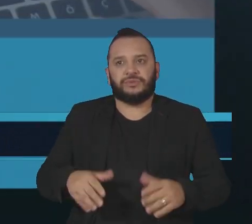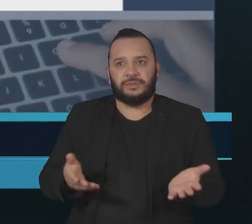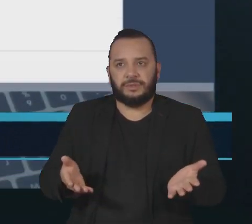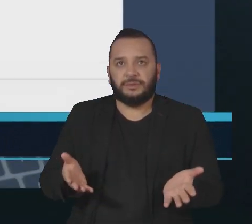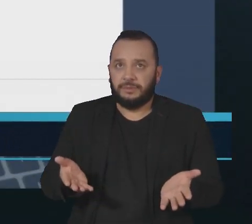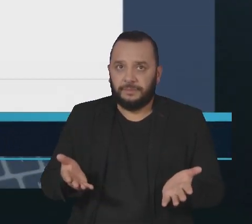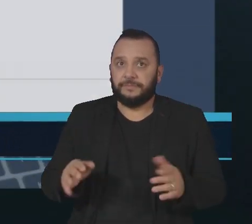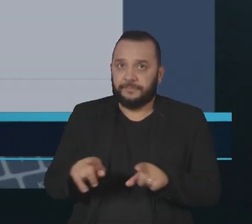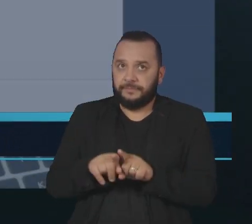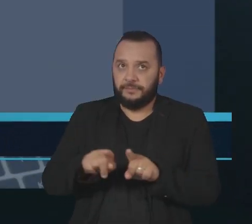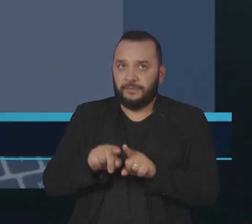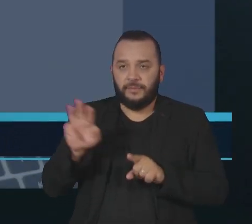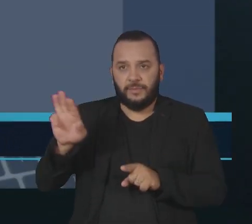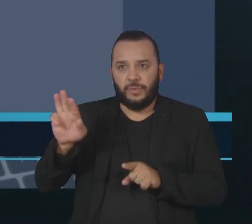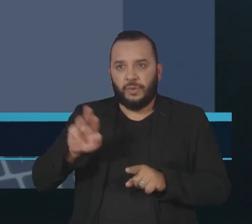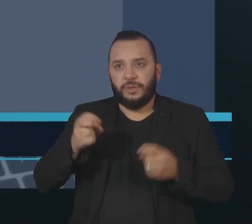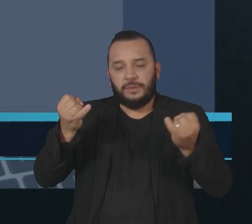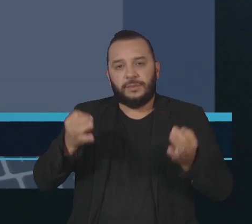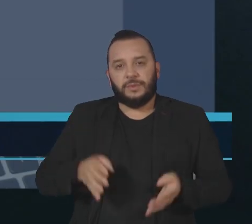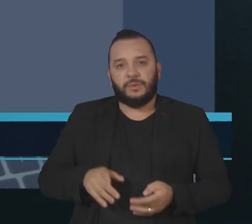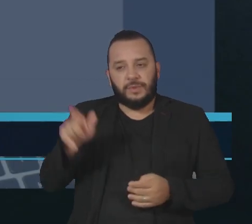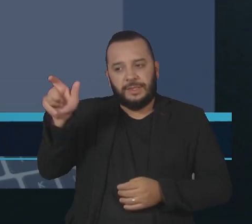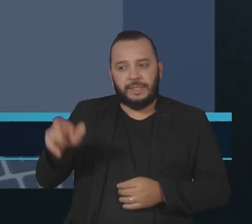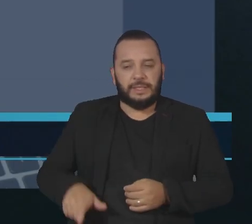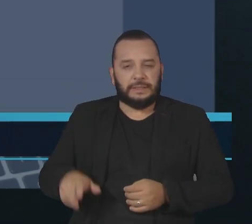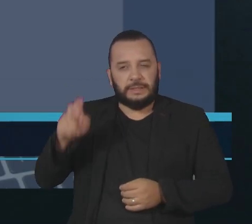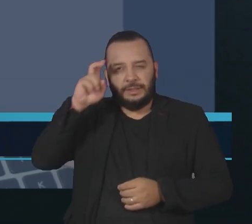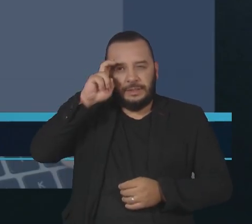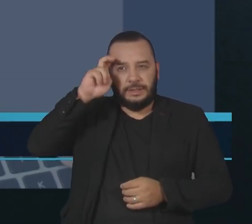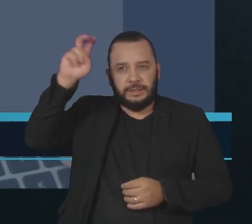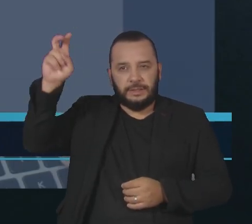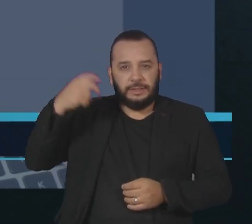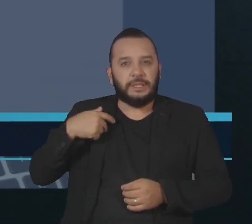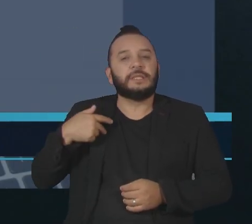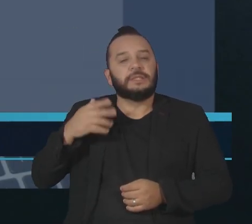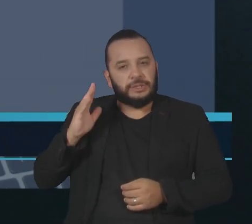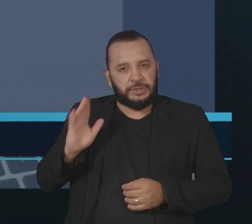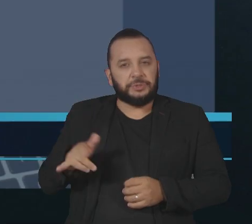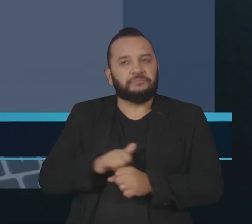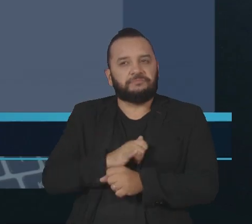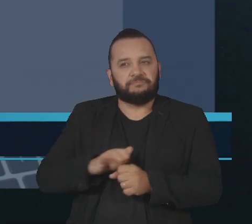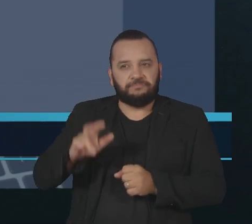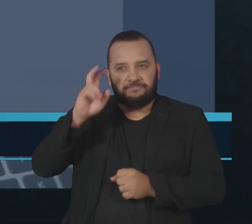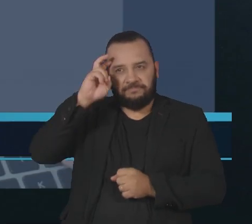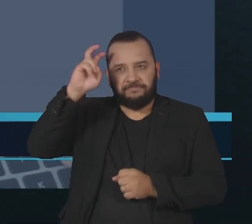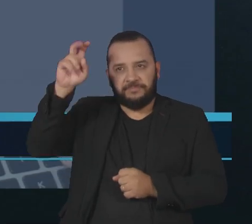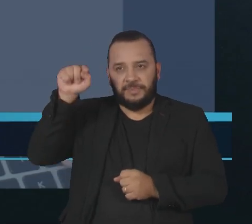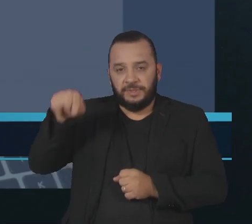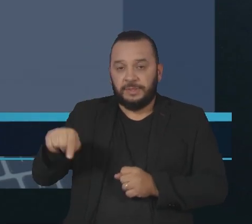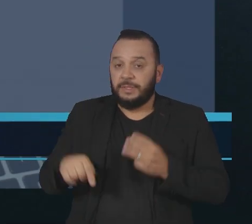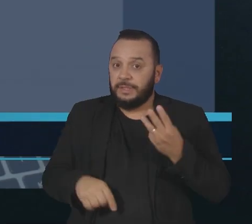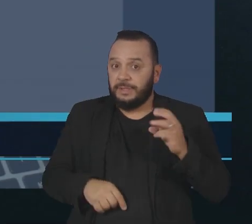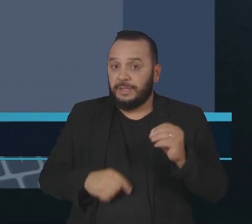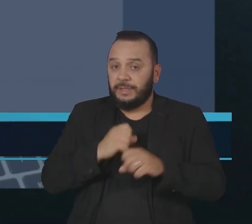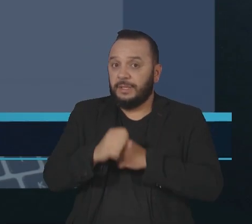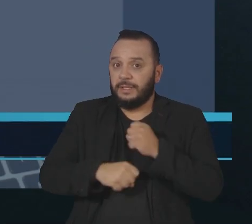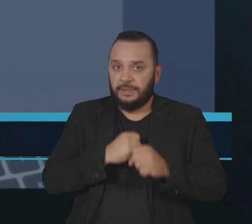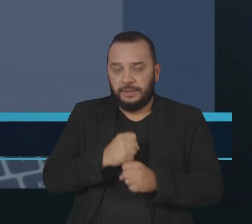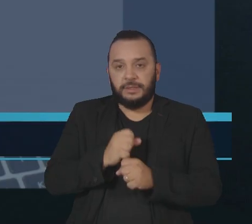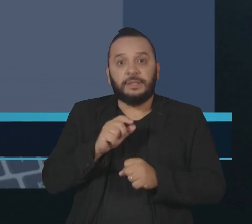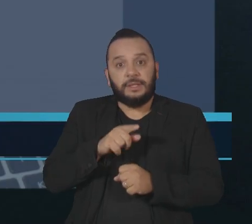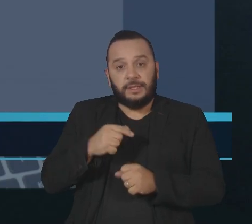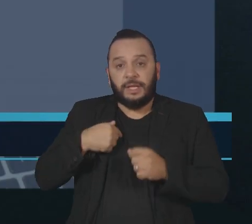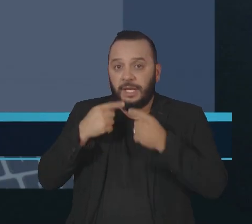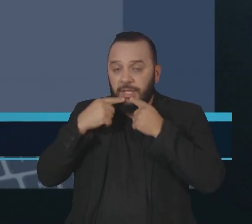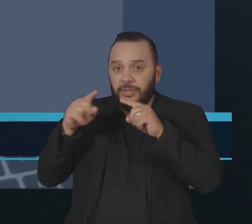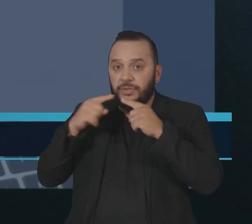nota, o presidente Lula destacou a inteligência e erudição de Delfim. Lembrou que durante 30 anos fez críticas ao